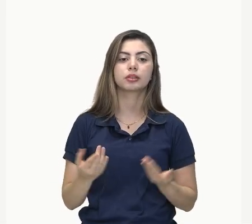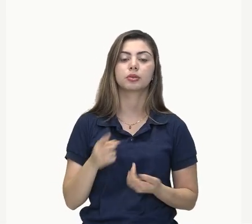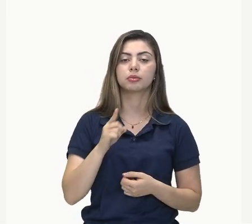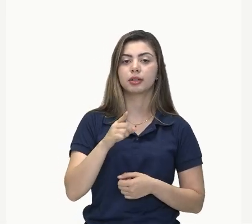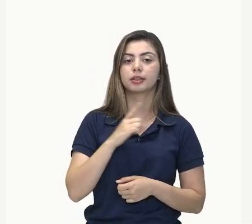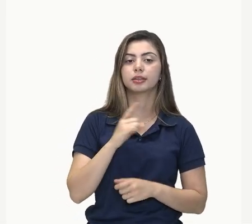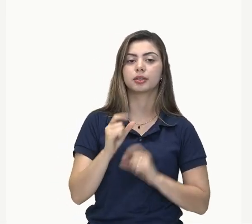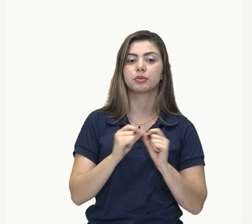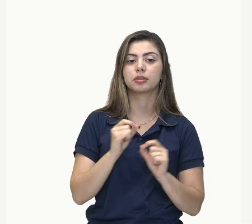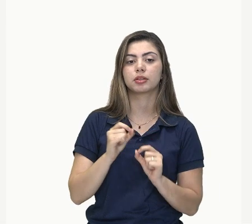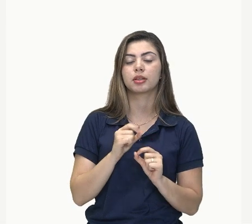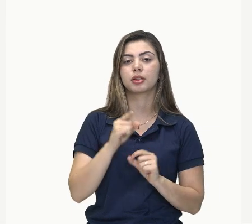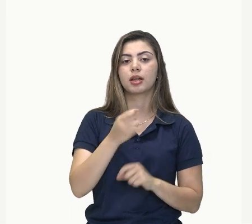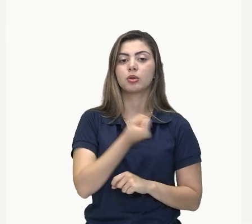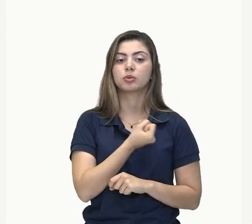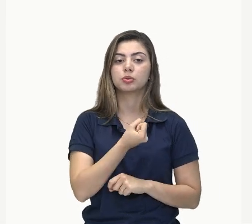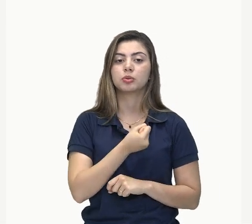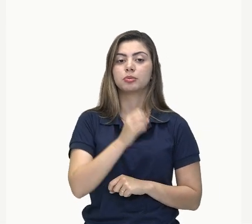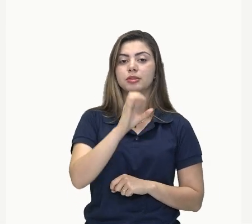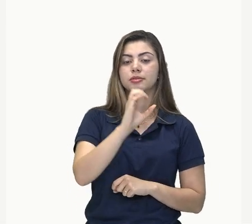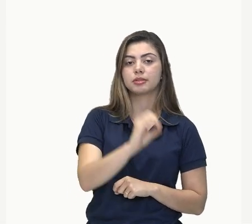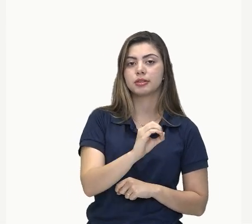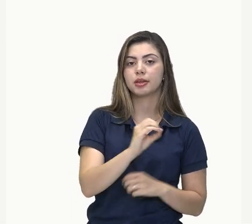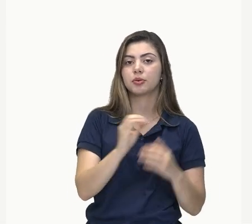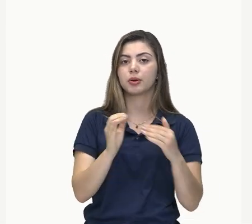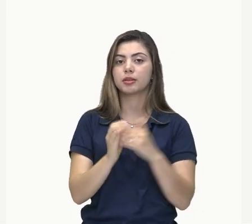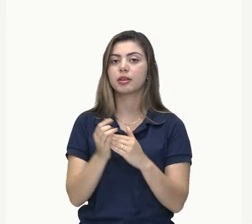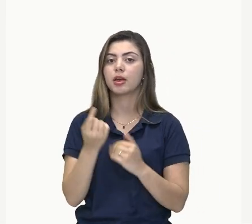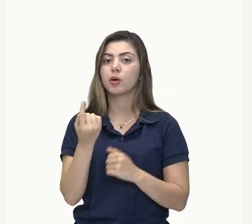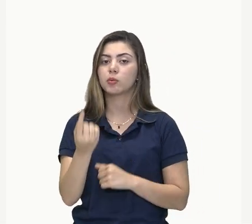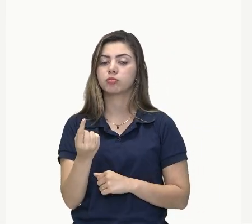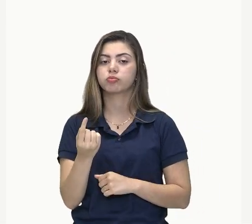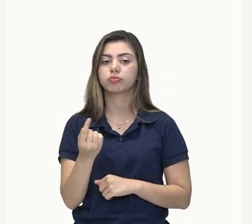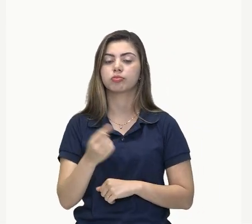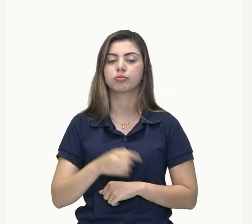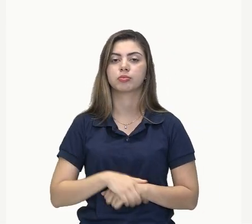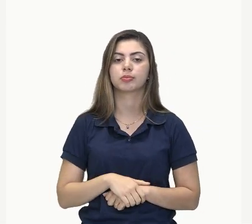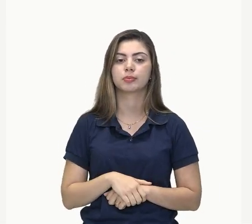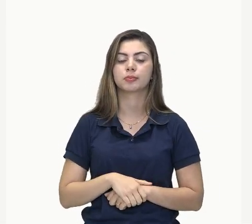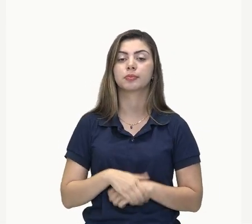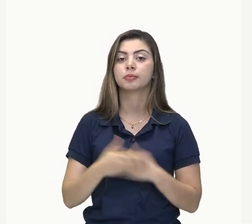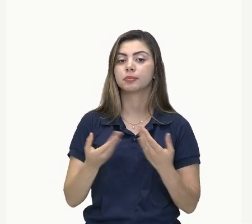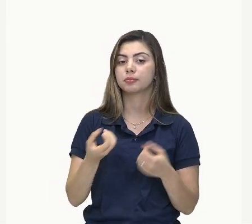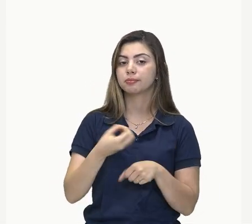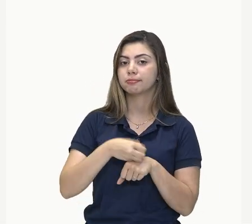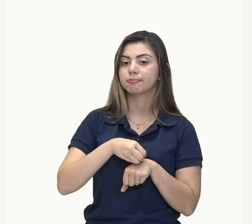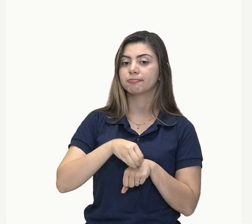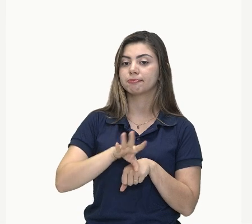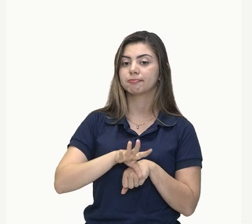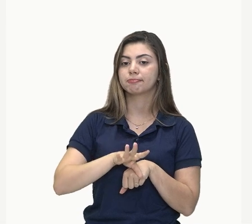vai estar compreendido entre 0 e 1. E aí tem uma dica, né?